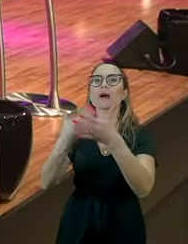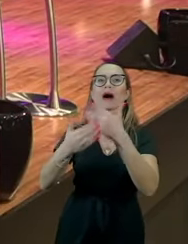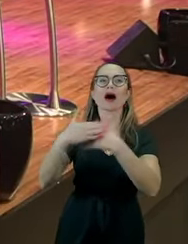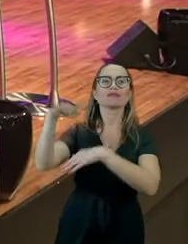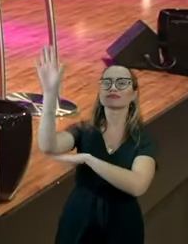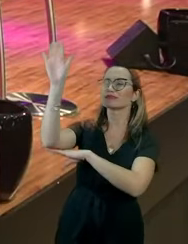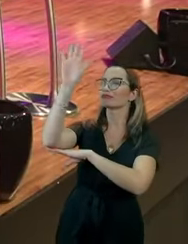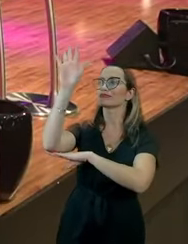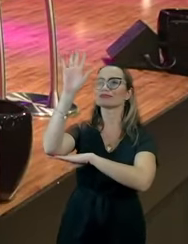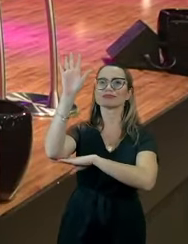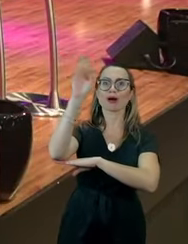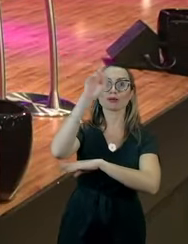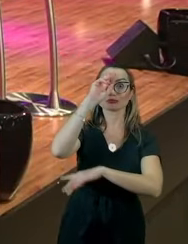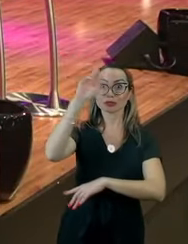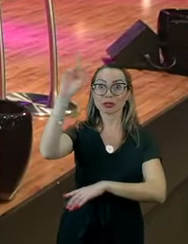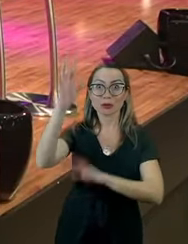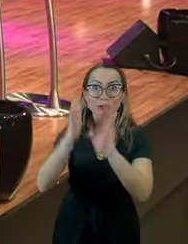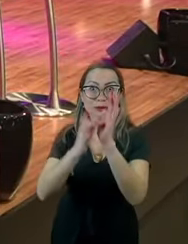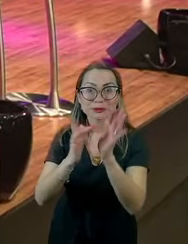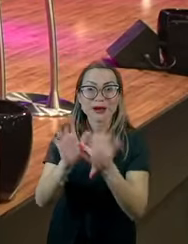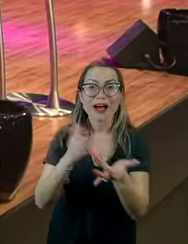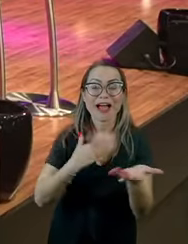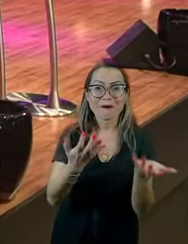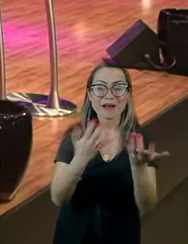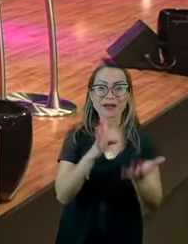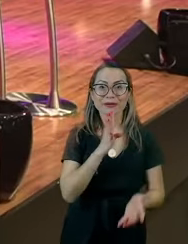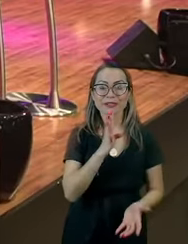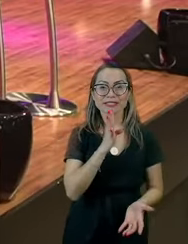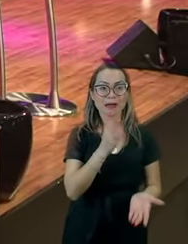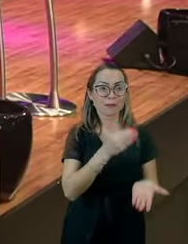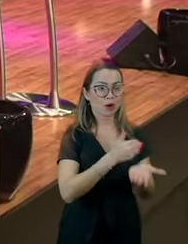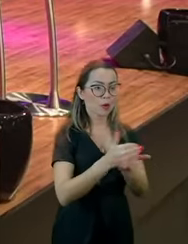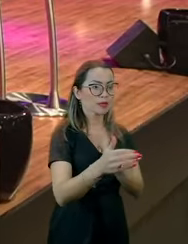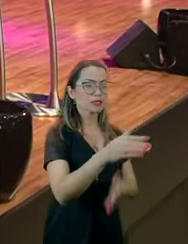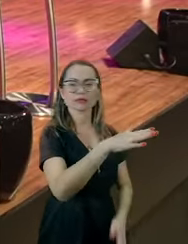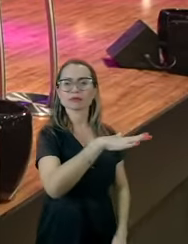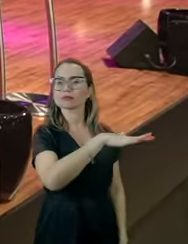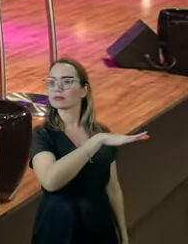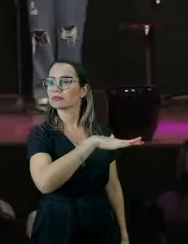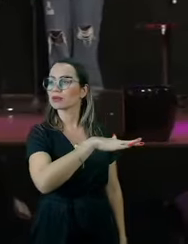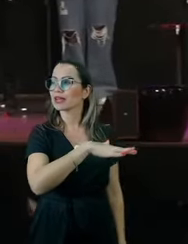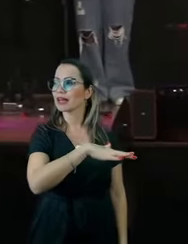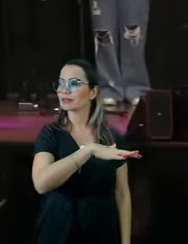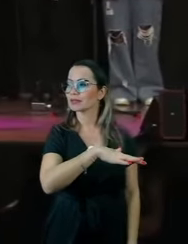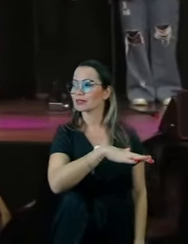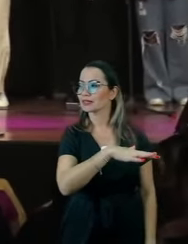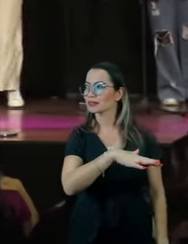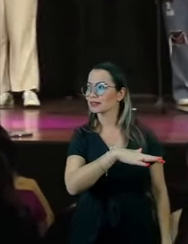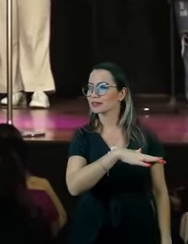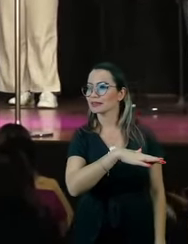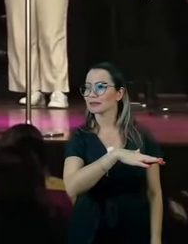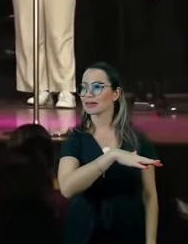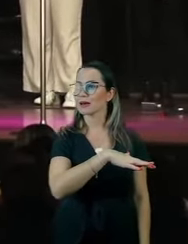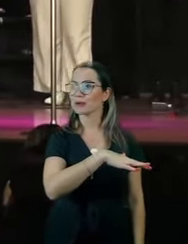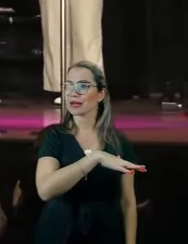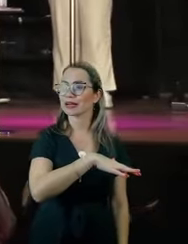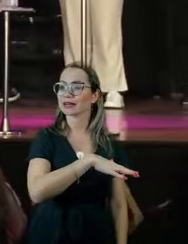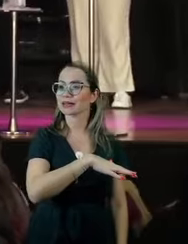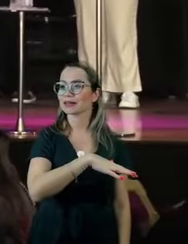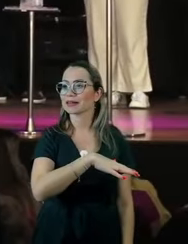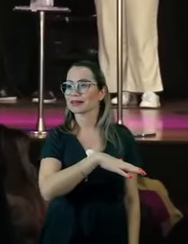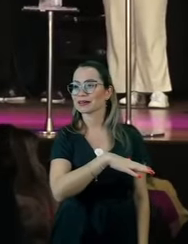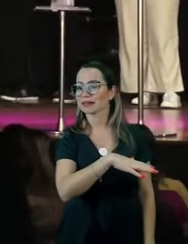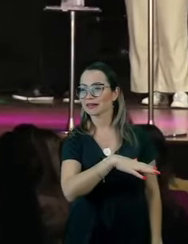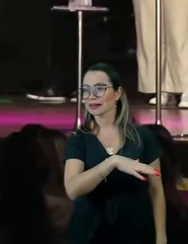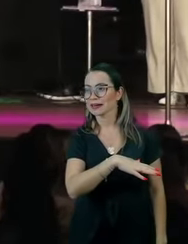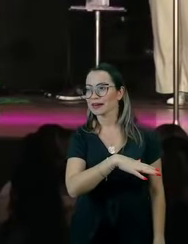Senhor Jesus, eu quero conhecer, mas eu vou começar por aqui, pelo povo. Se você veio pela primeira vez, você é de